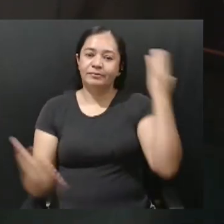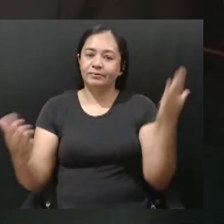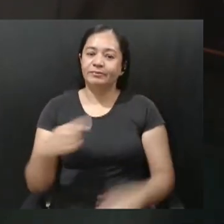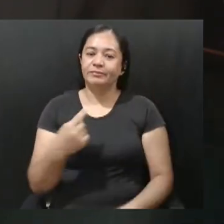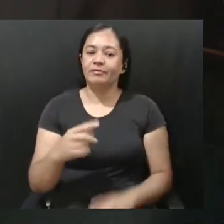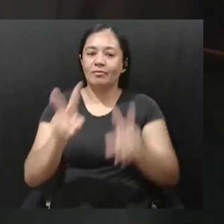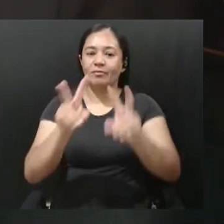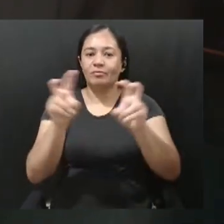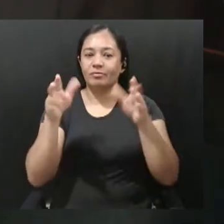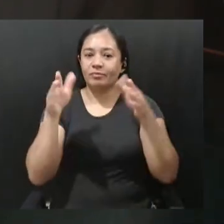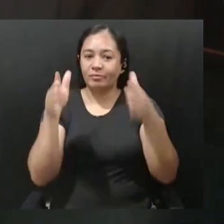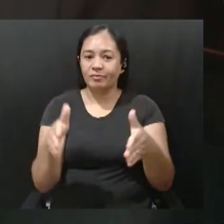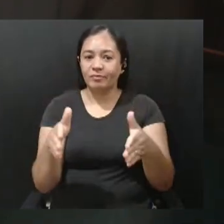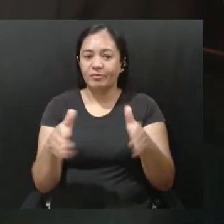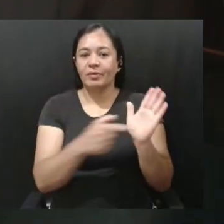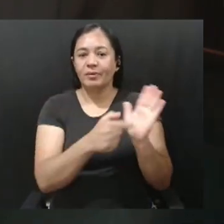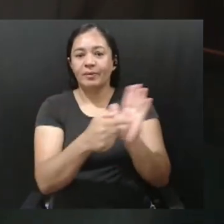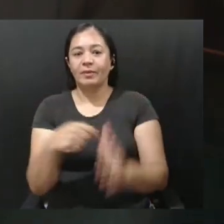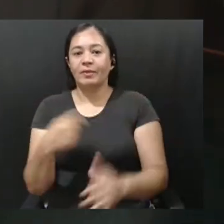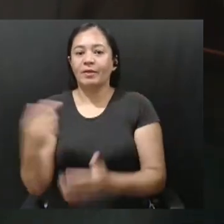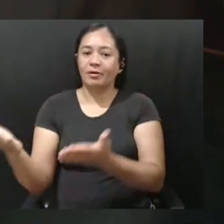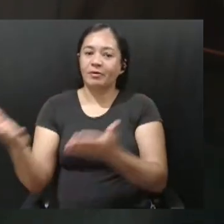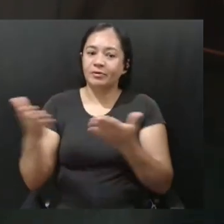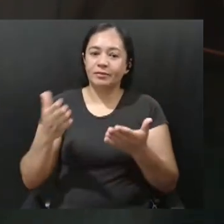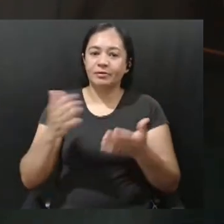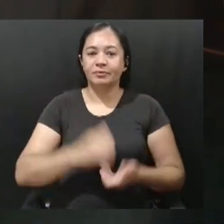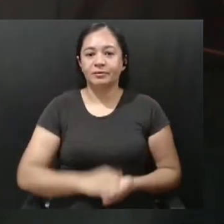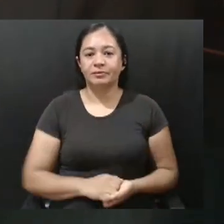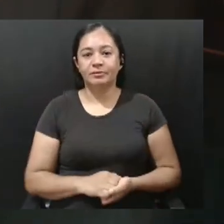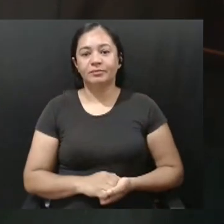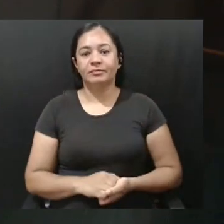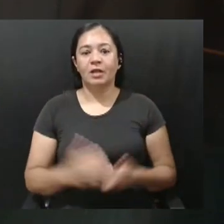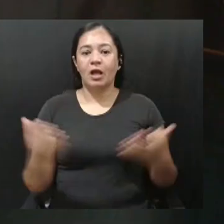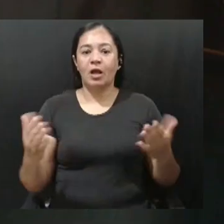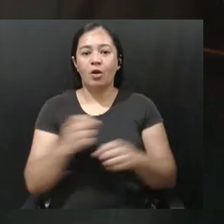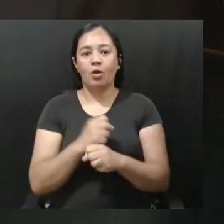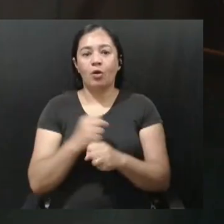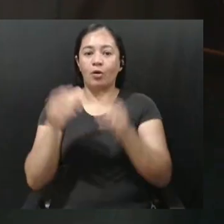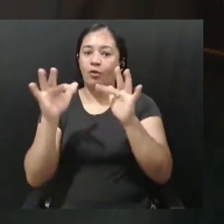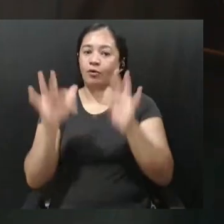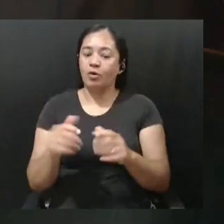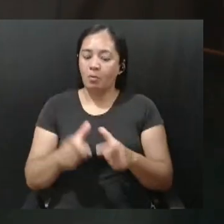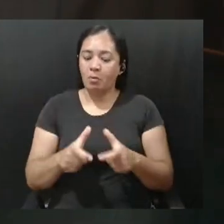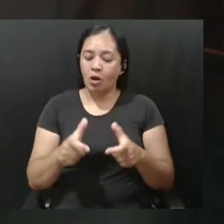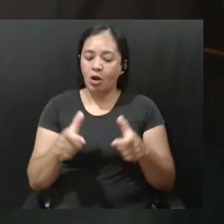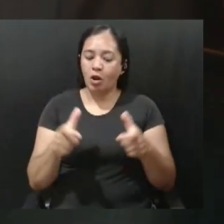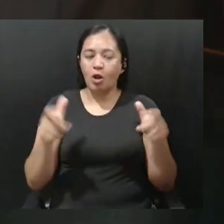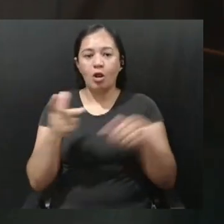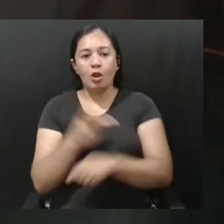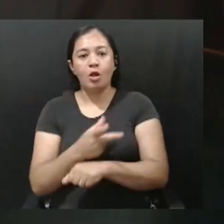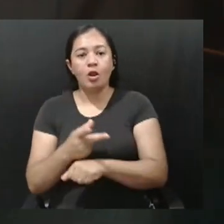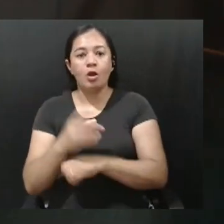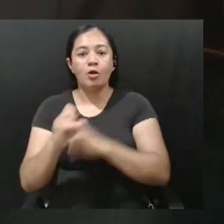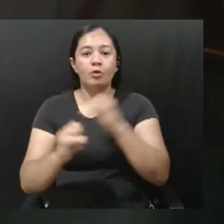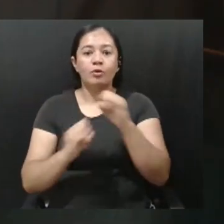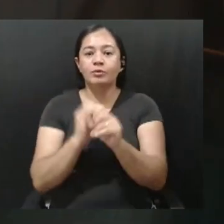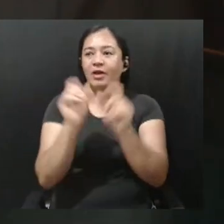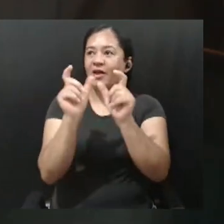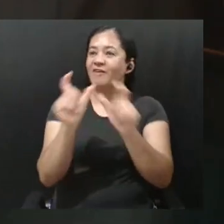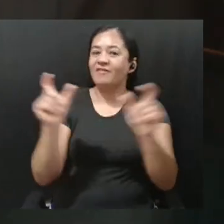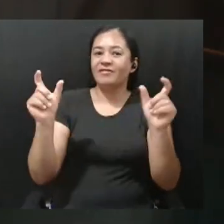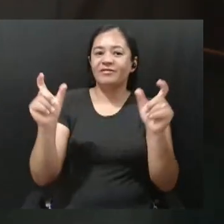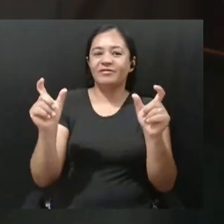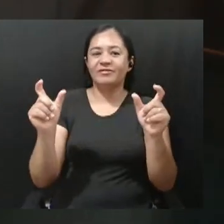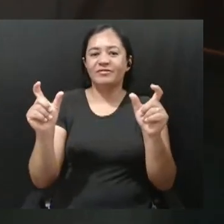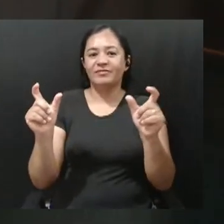nossos convidados. Olha só, com a chegada do fim de ano, crescem muito as buscas na internet por frases como lidar